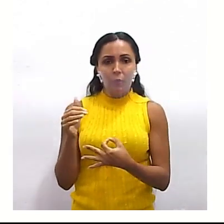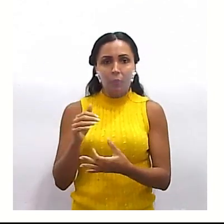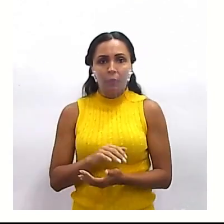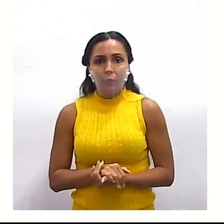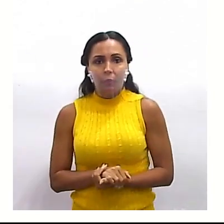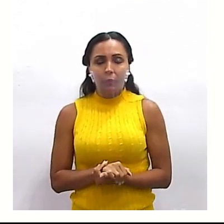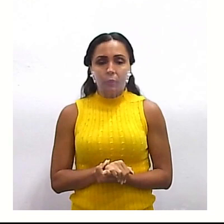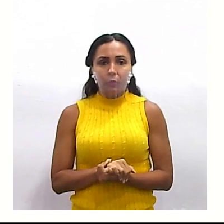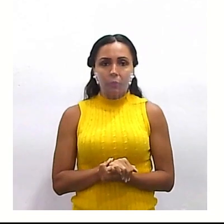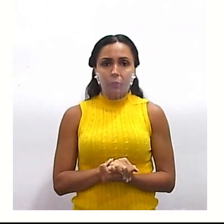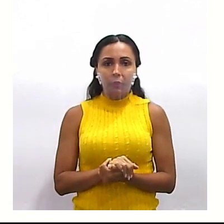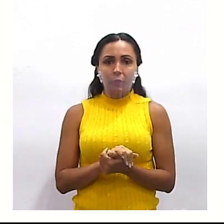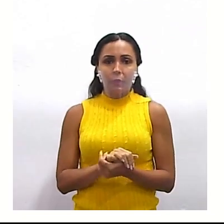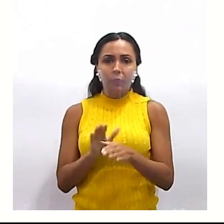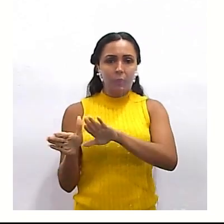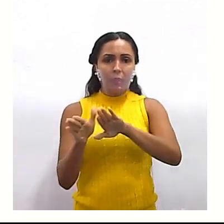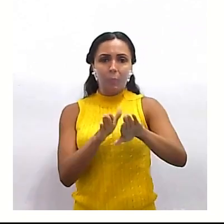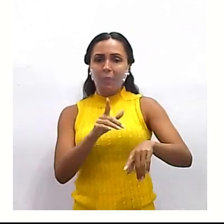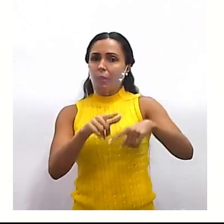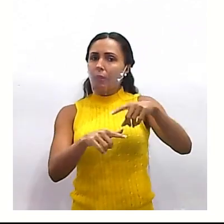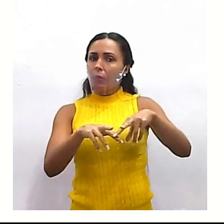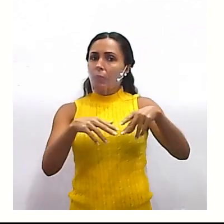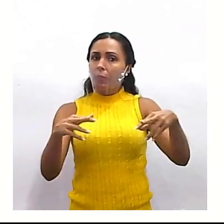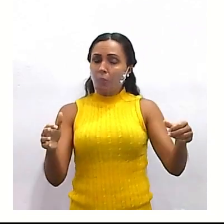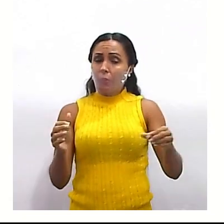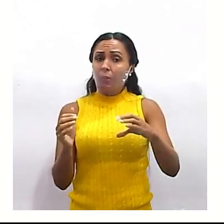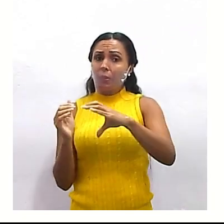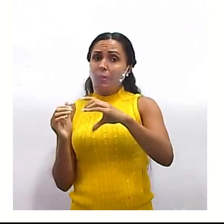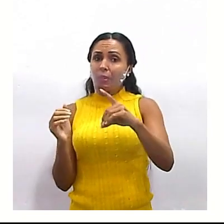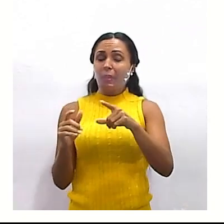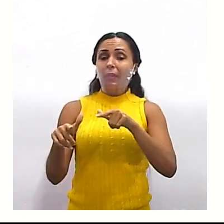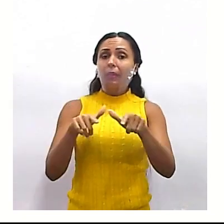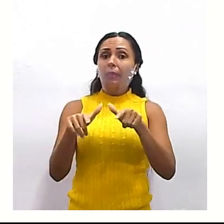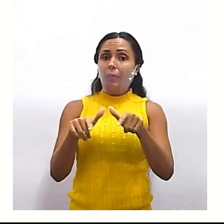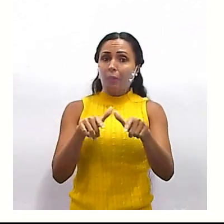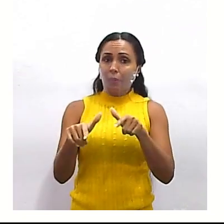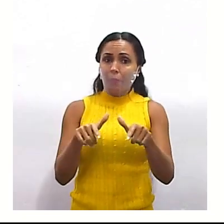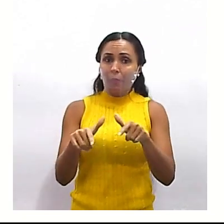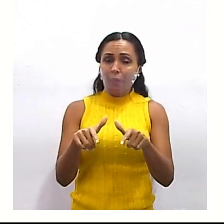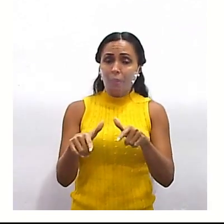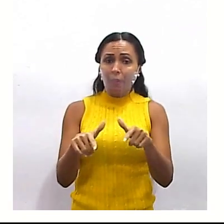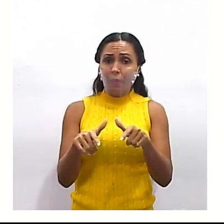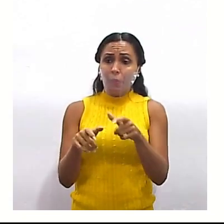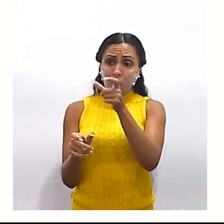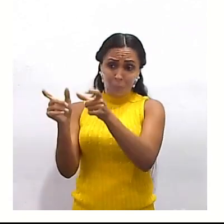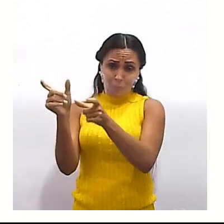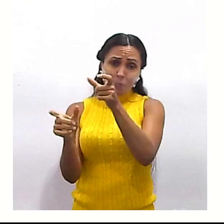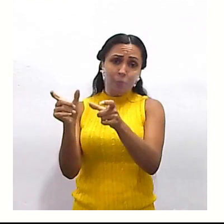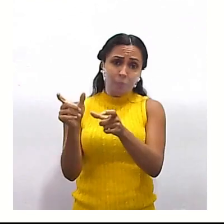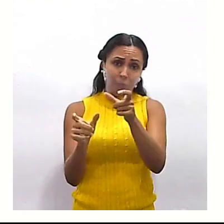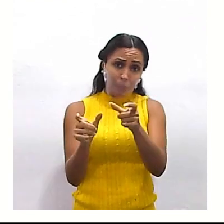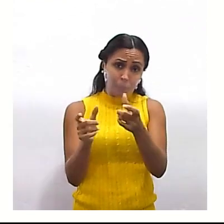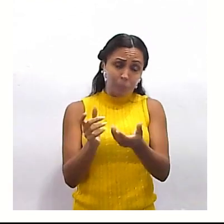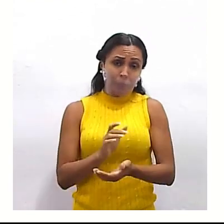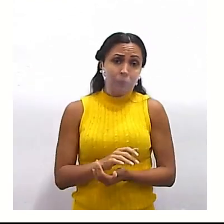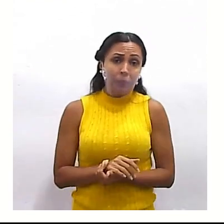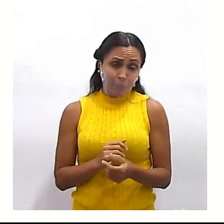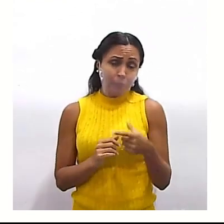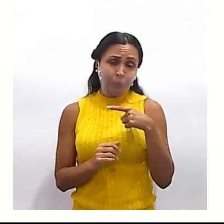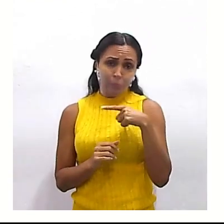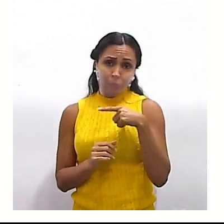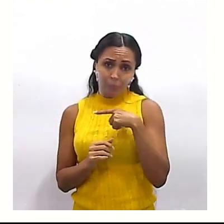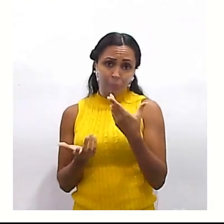porque independente do produto, o CD ele trabalha com clientes, né? Clientes, tem